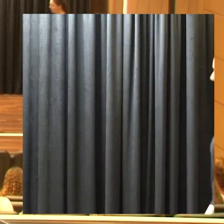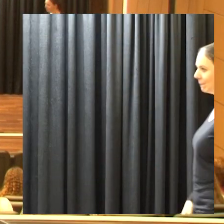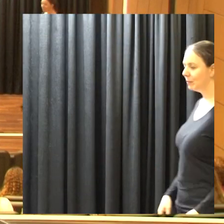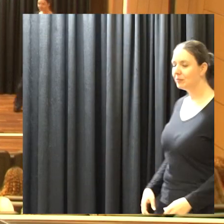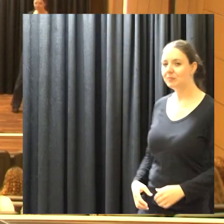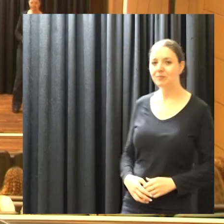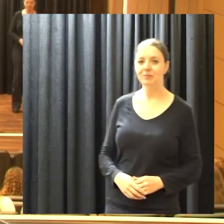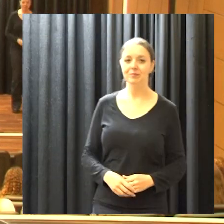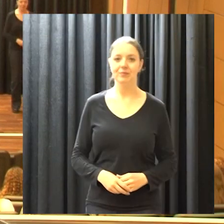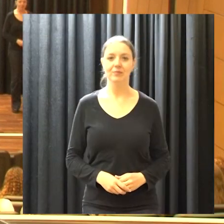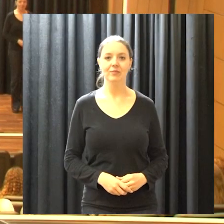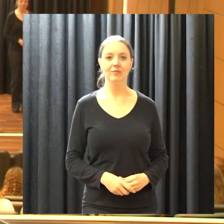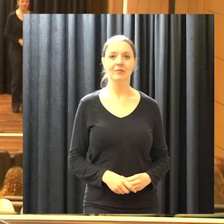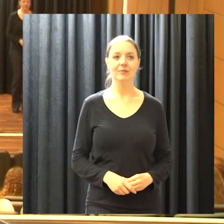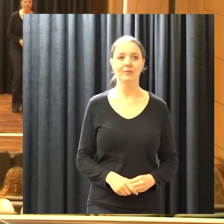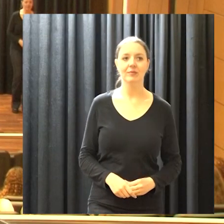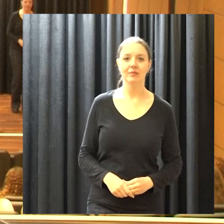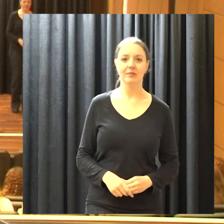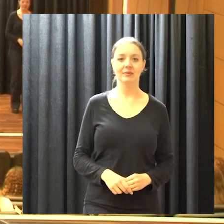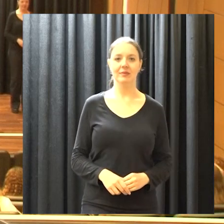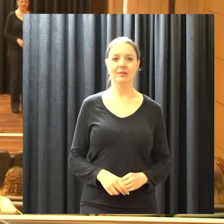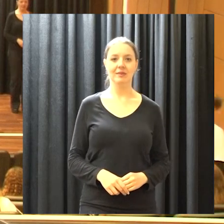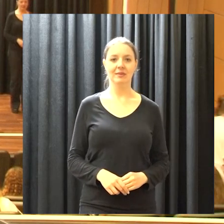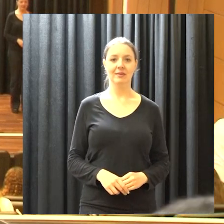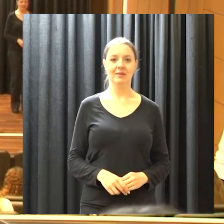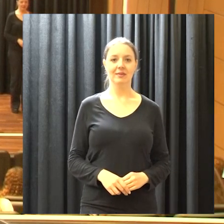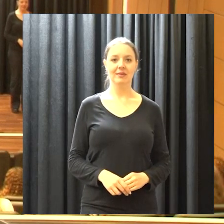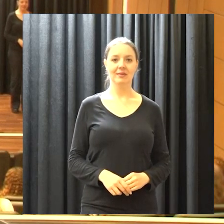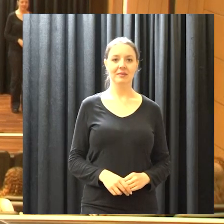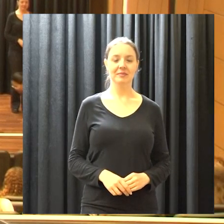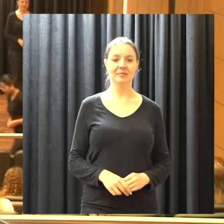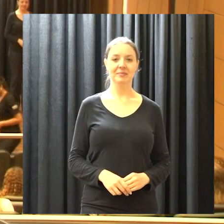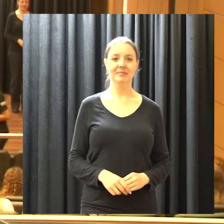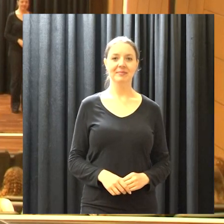Ai, meu Deus, espera, eu tenho que mediar, né? Estava ocupada aplaudindo.